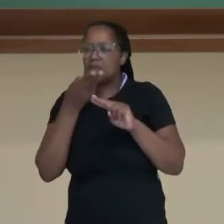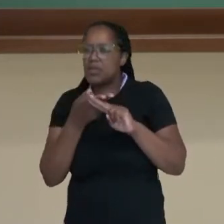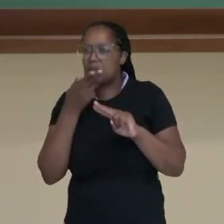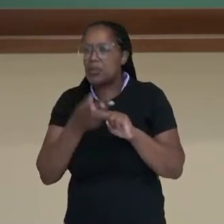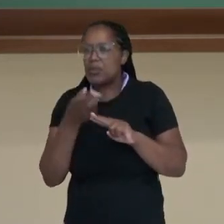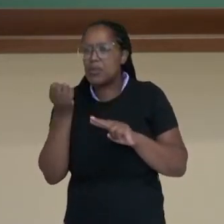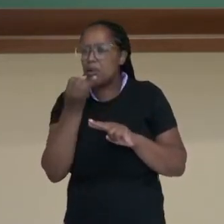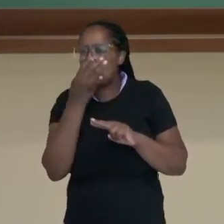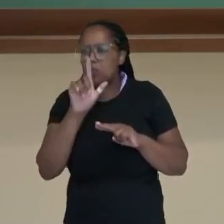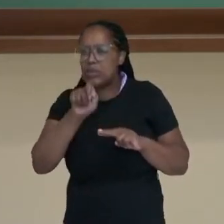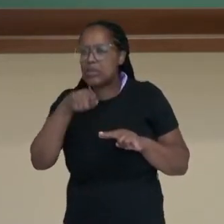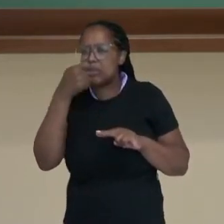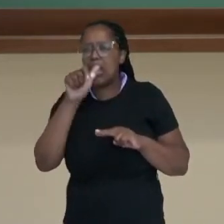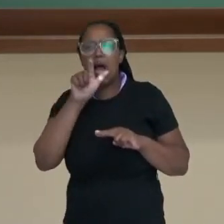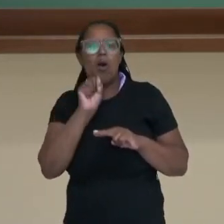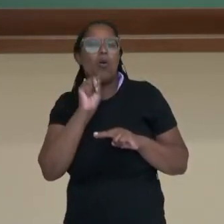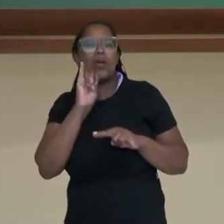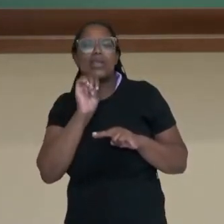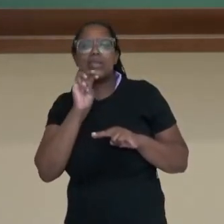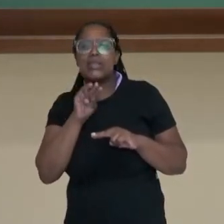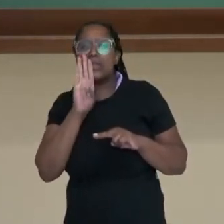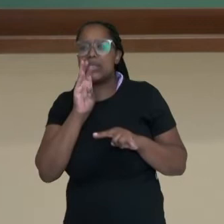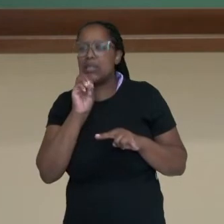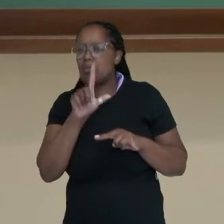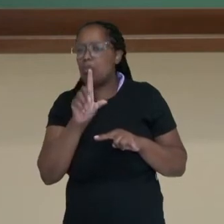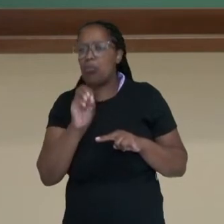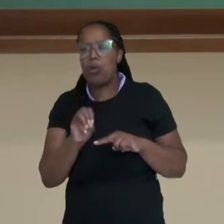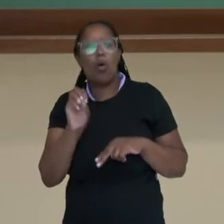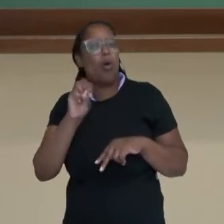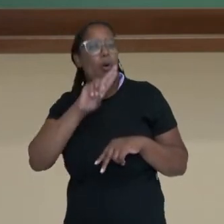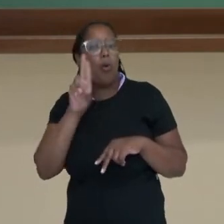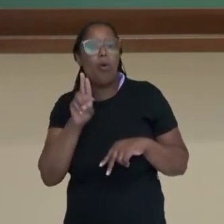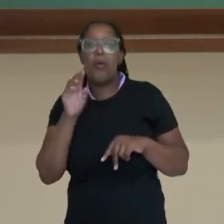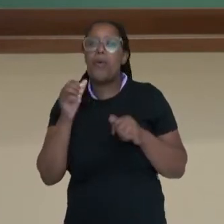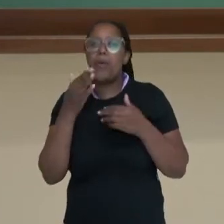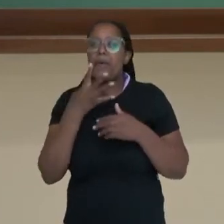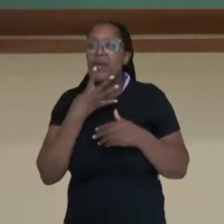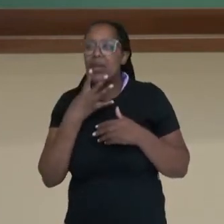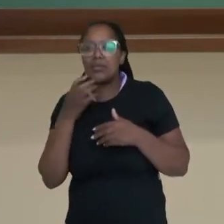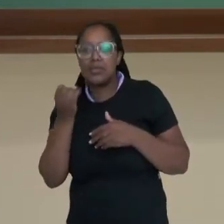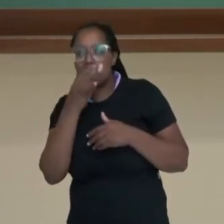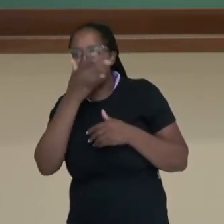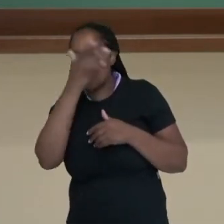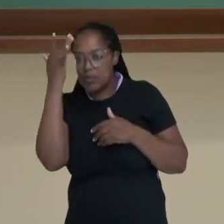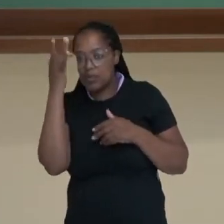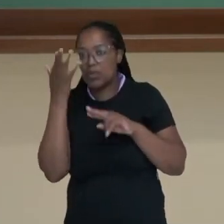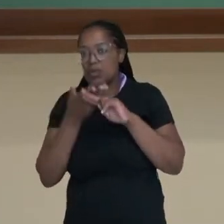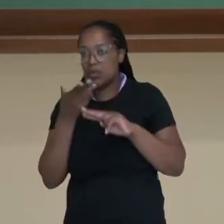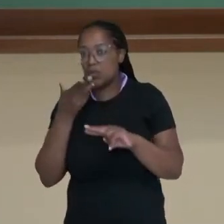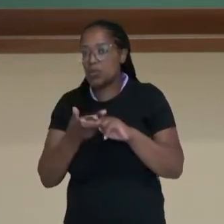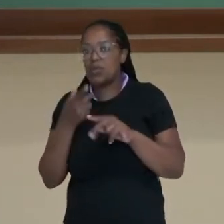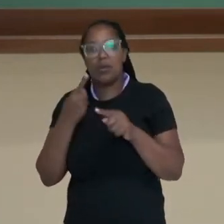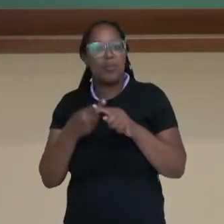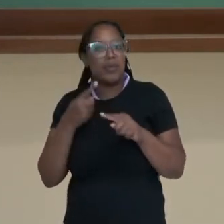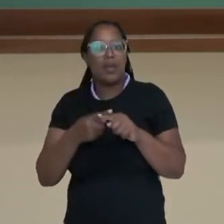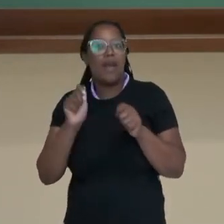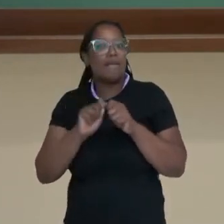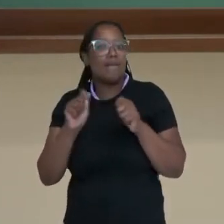algum, ou conheça pessoas que usem também, né? Eles fazem muito parte da nossa vida, né? Porque eles